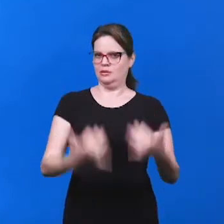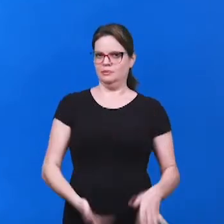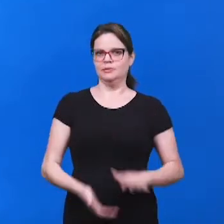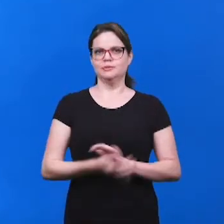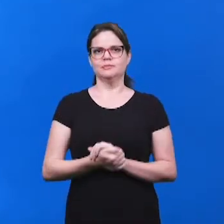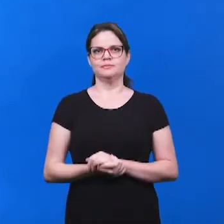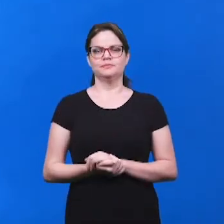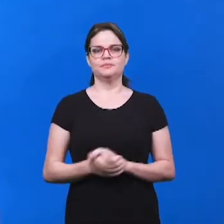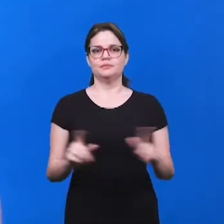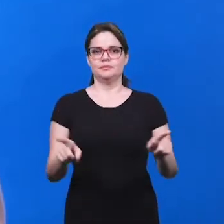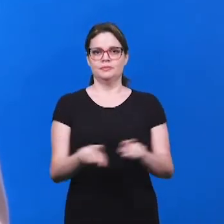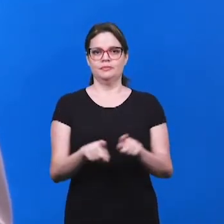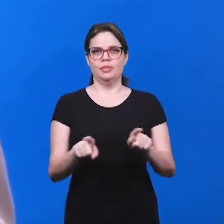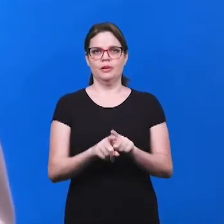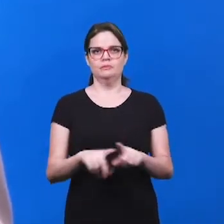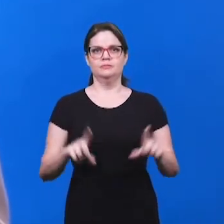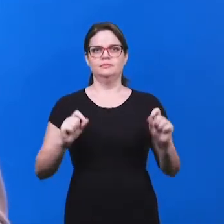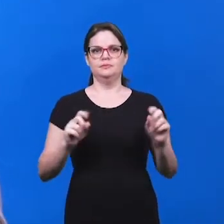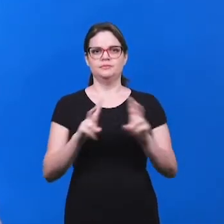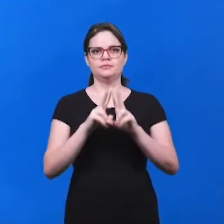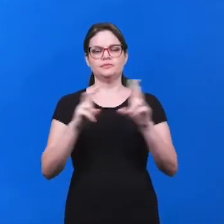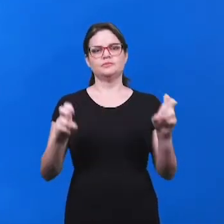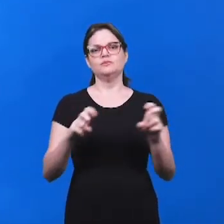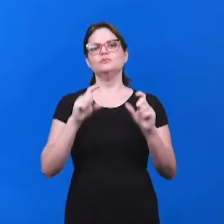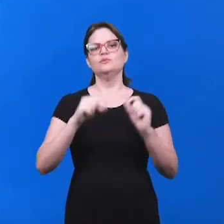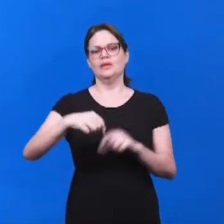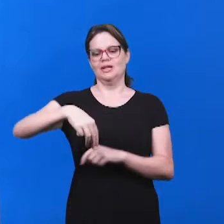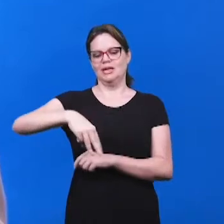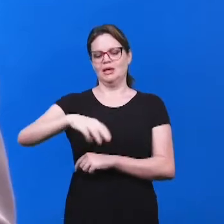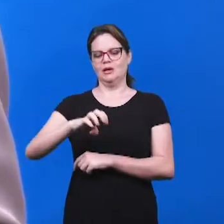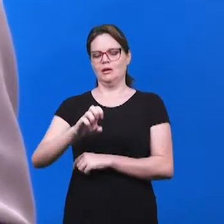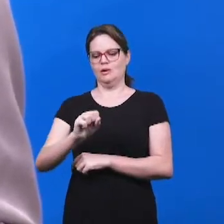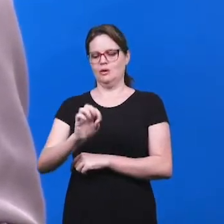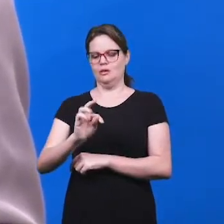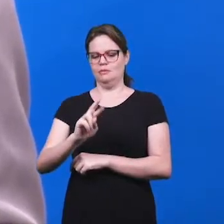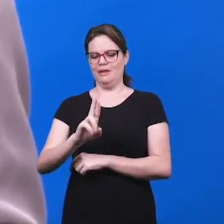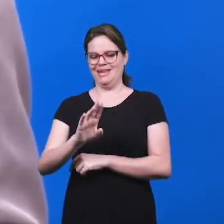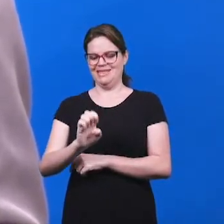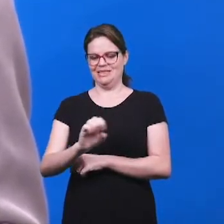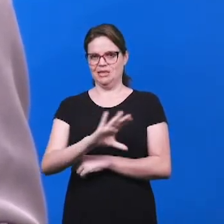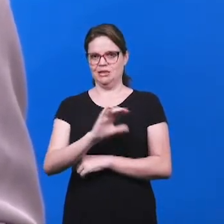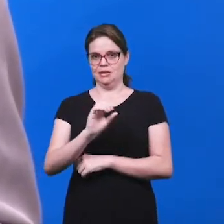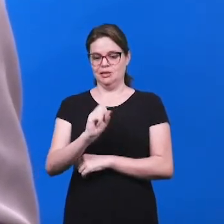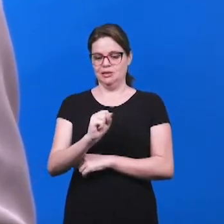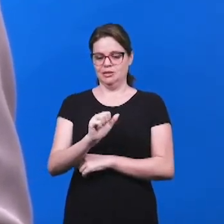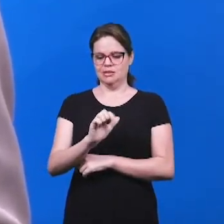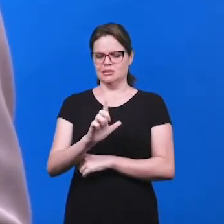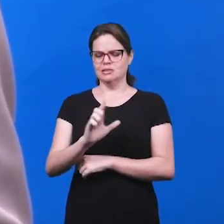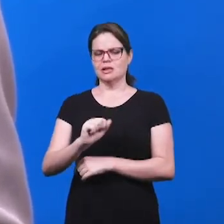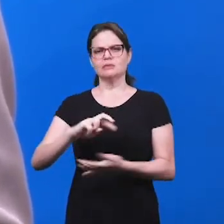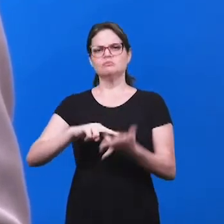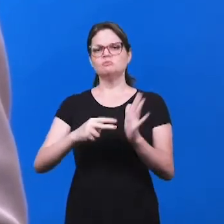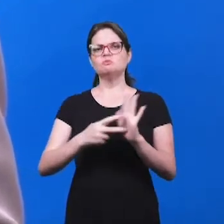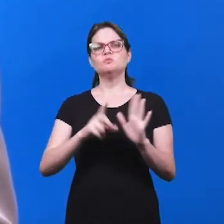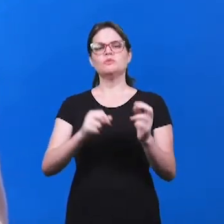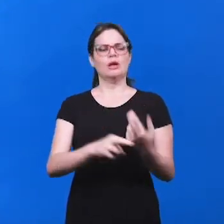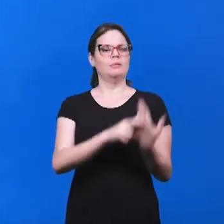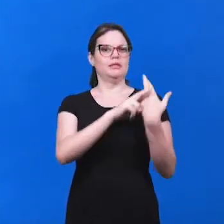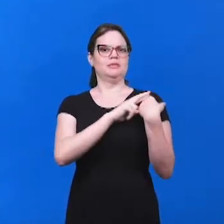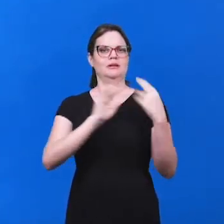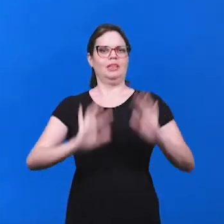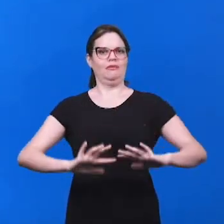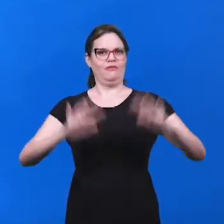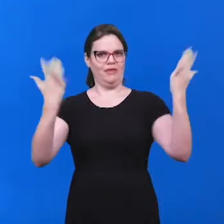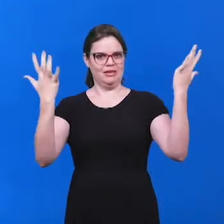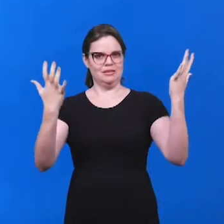sua terceira colocação, muito bem feita, sobre o mestre-sala, que é aquele que prova o vinho, aquele que conhece o vinho. Então, o mestre-sala